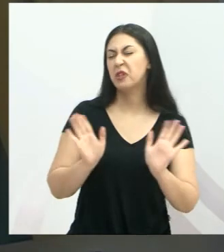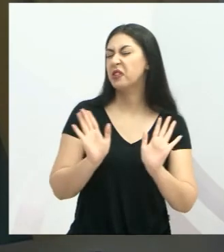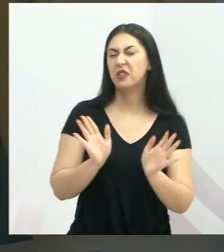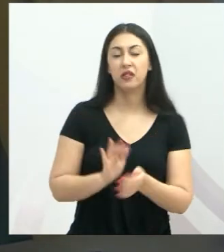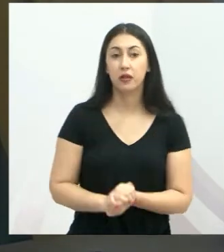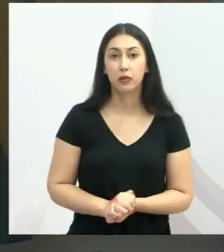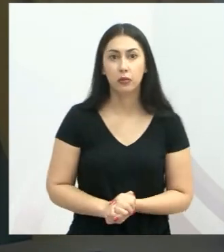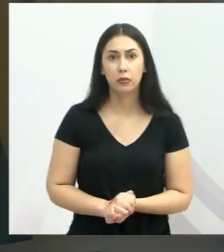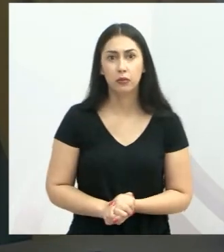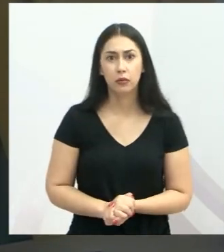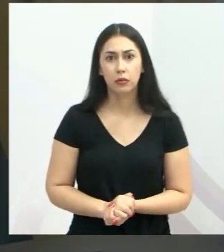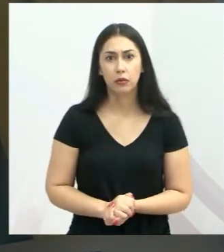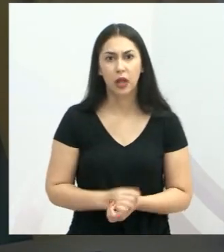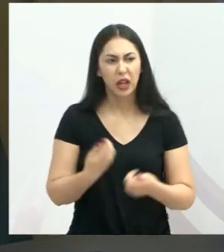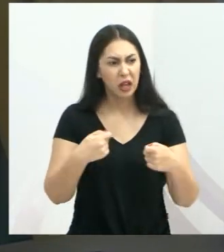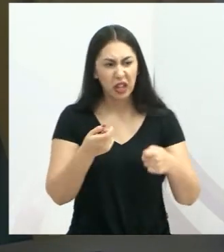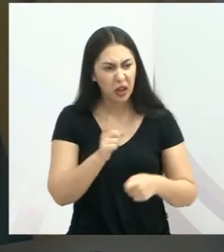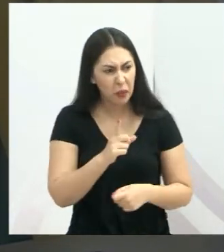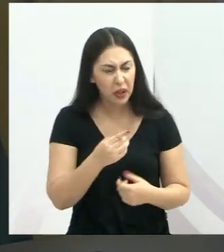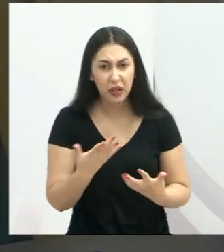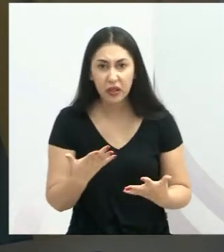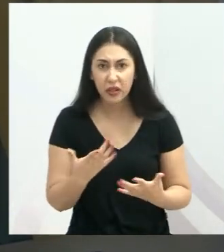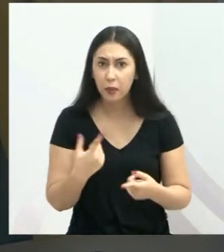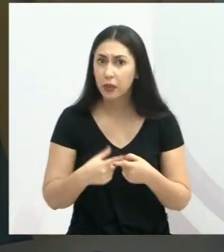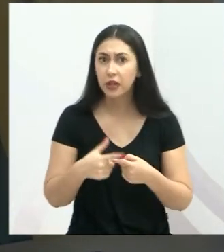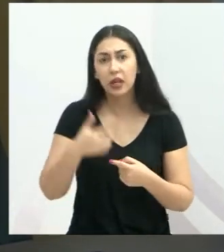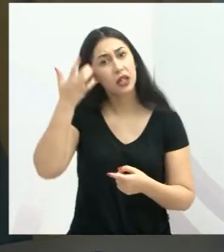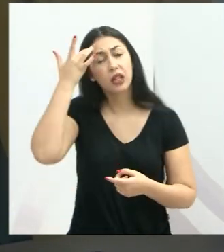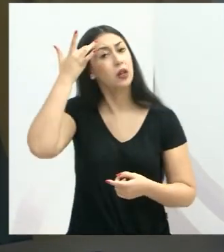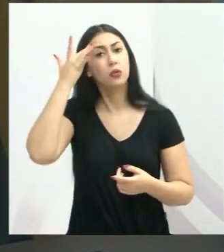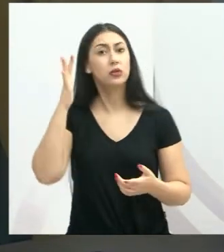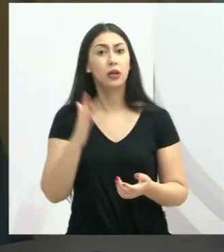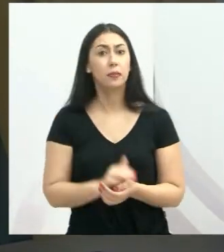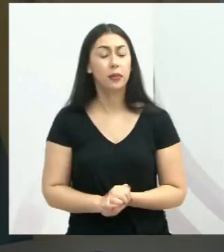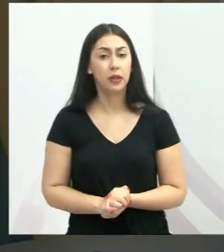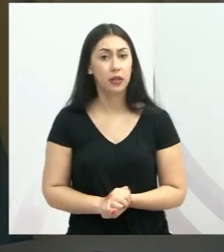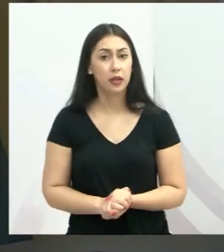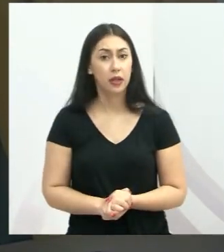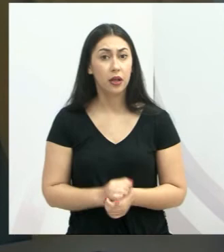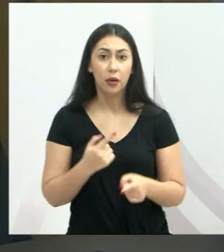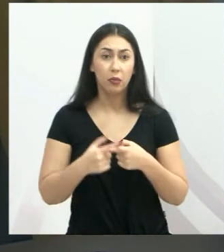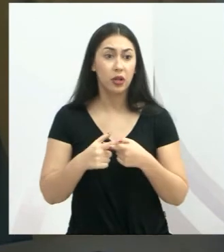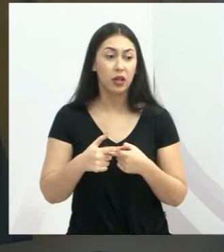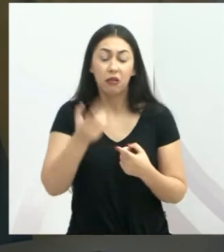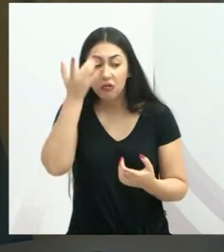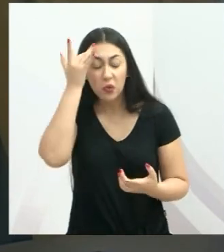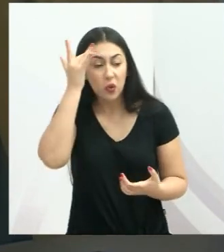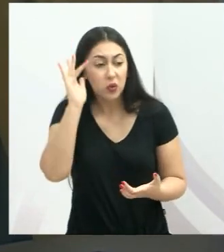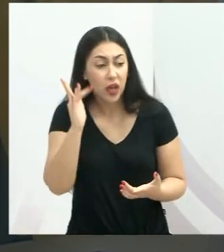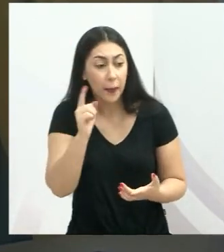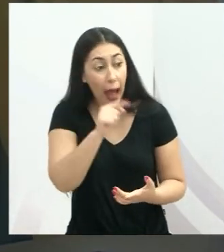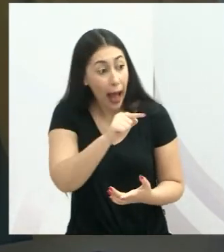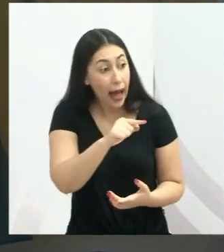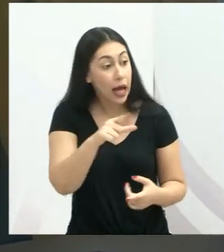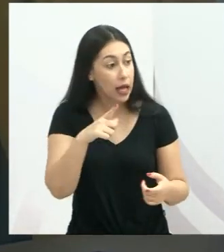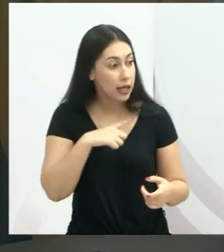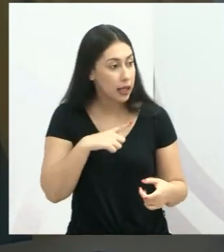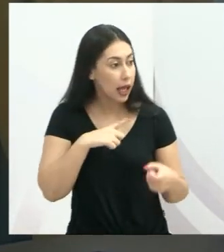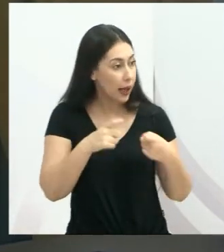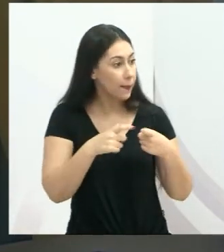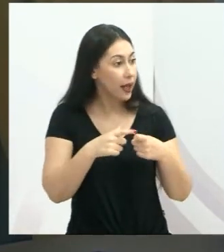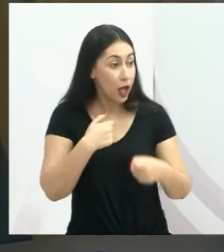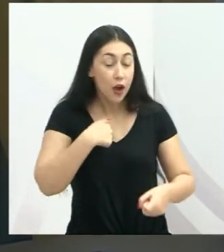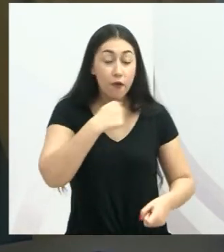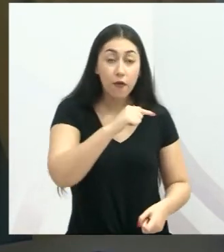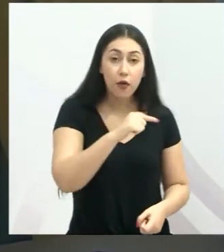tem demandas é porque o munícipe não sabe que lá tem atendimento. Quando ele descobre que não tem, ele não vai. O que ele vai fazer lá? Então, não existe demanda.